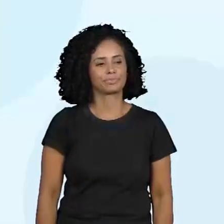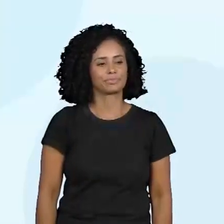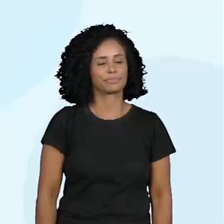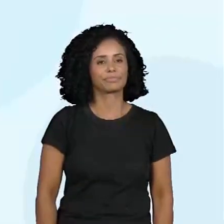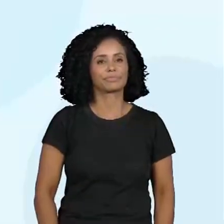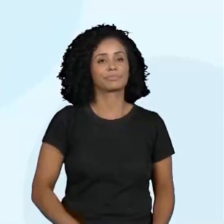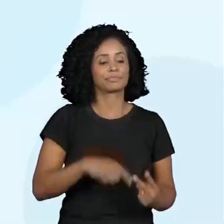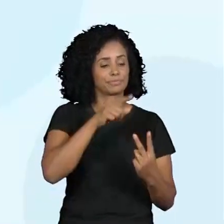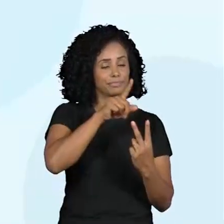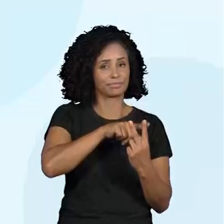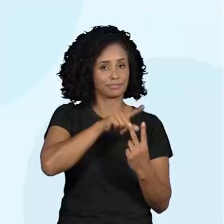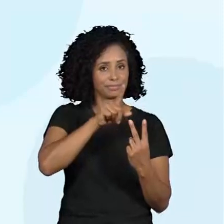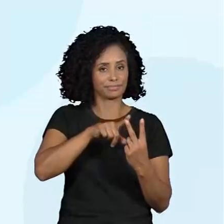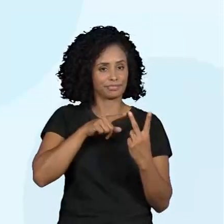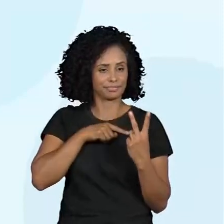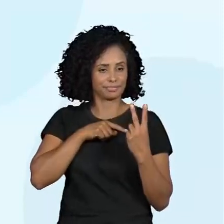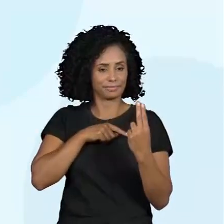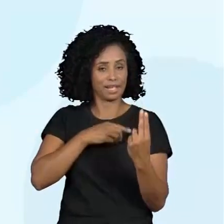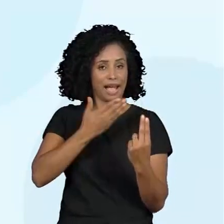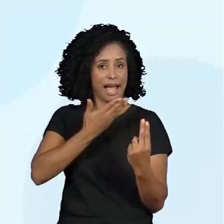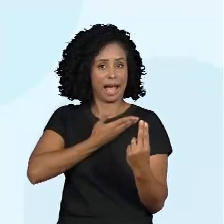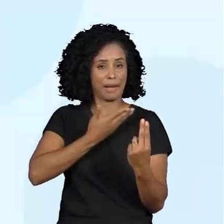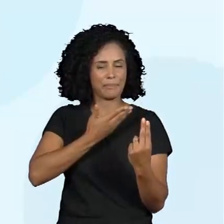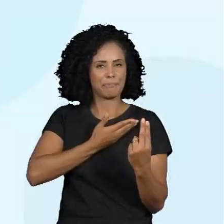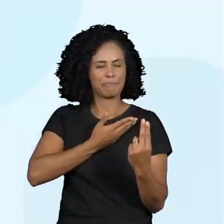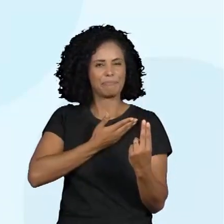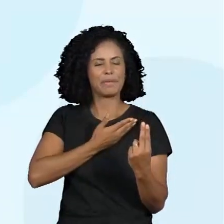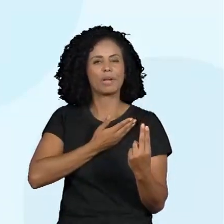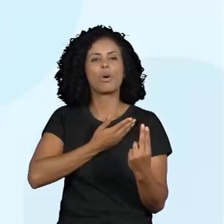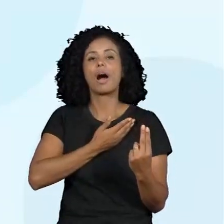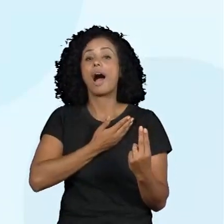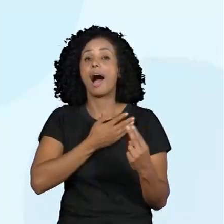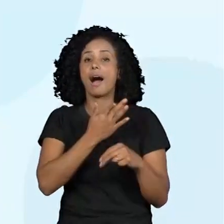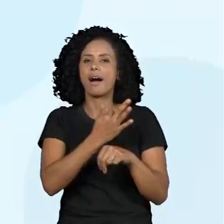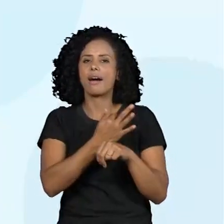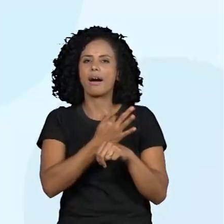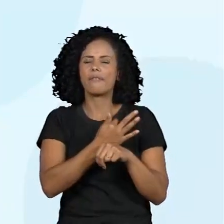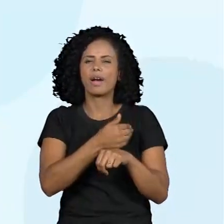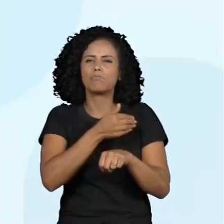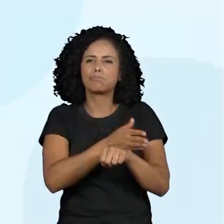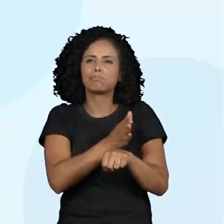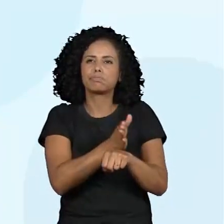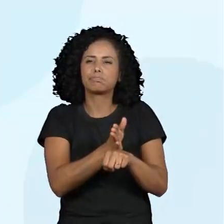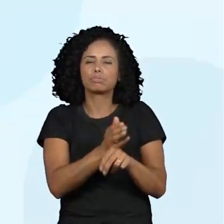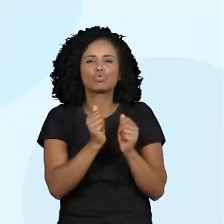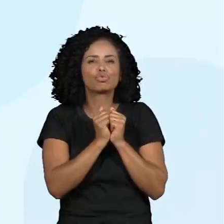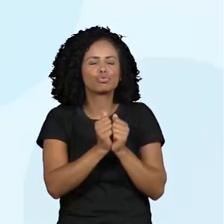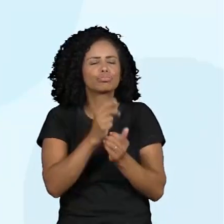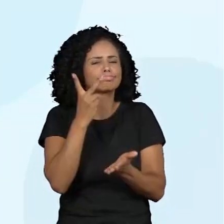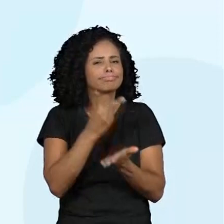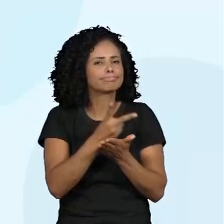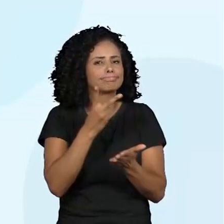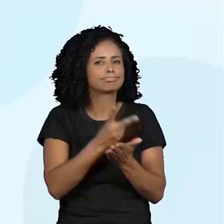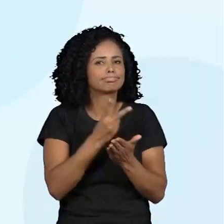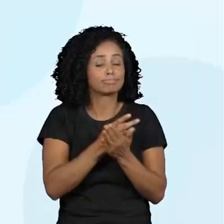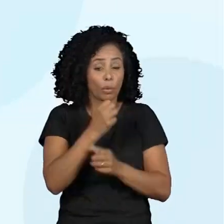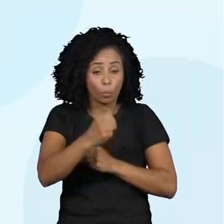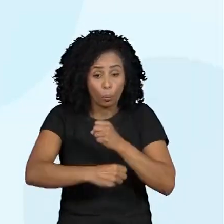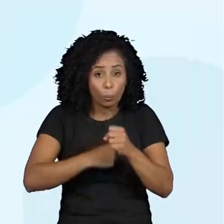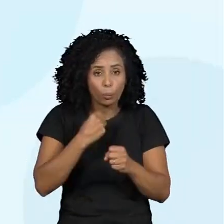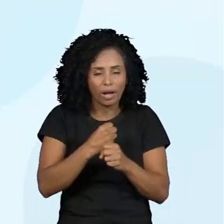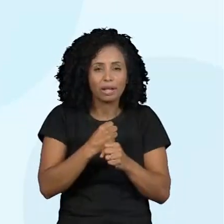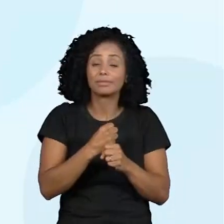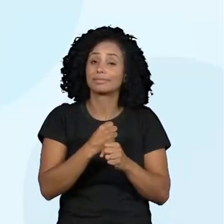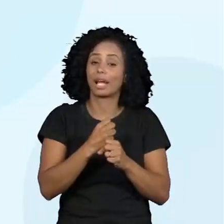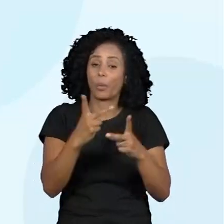Regiane e Luiz eram tão amigos que passavam todas as férias juntos. Neste ano, ganharam uma estadia em um